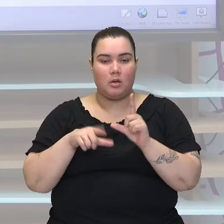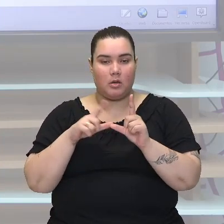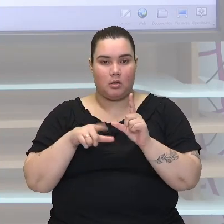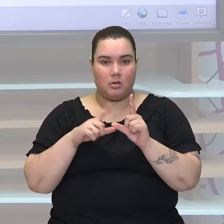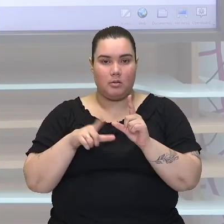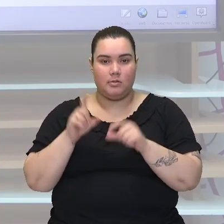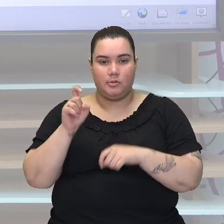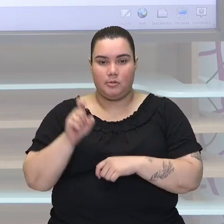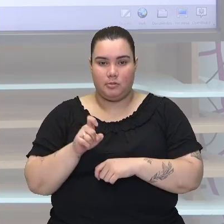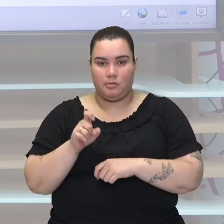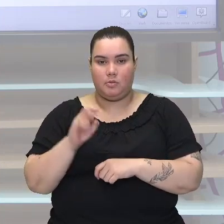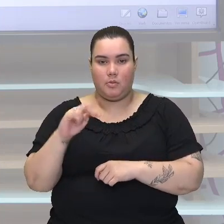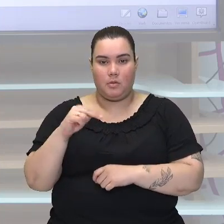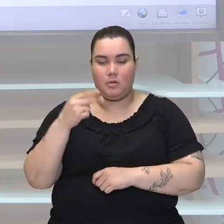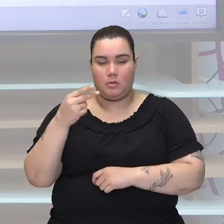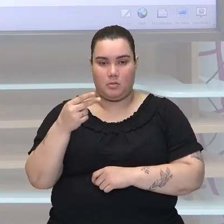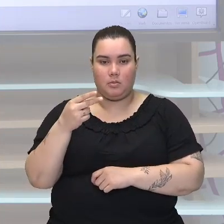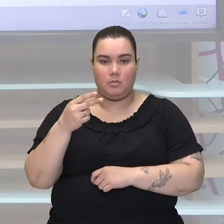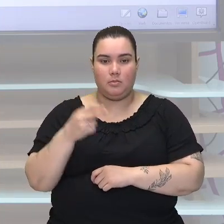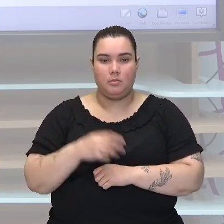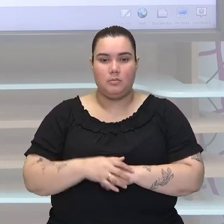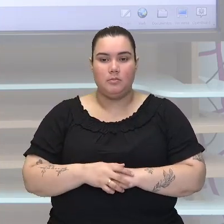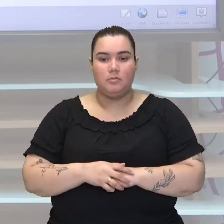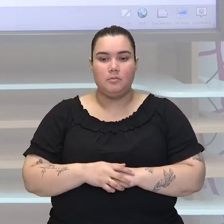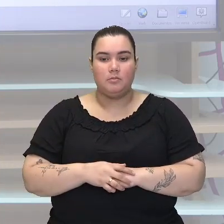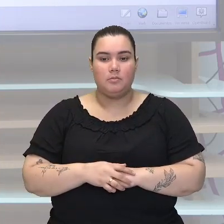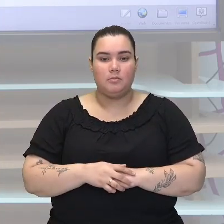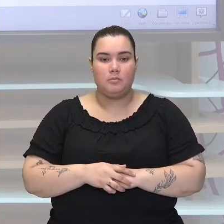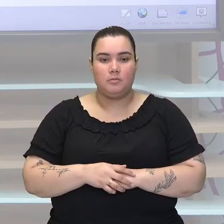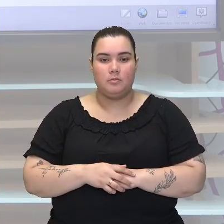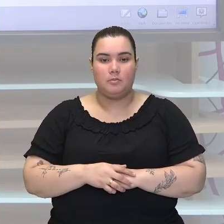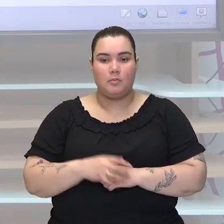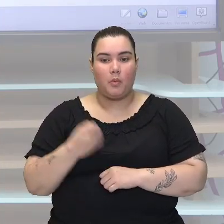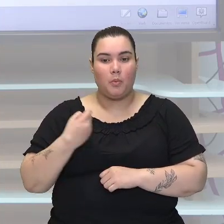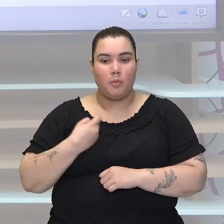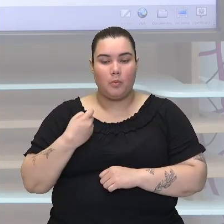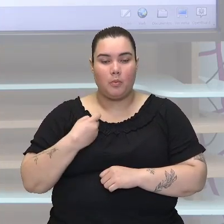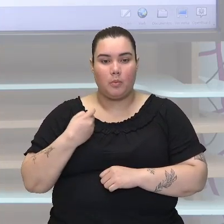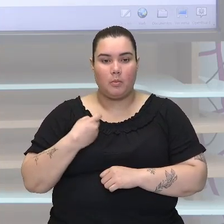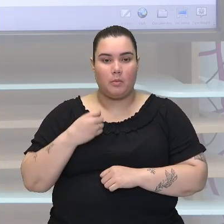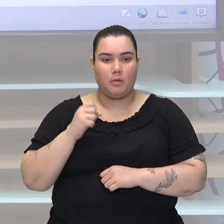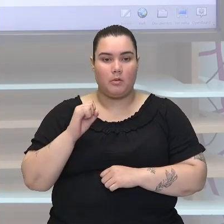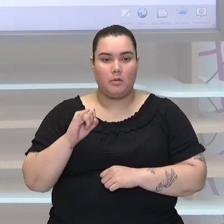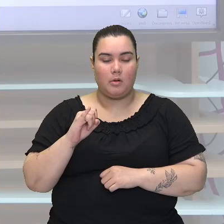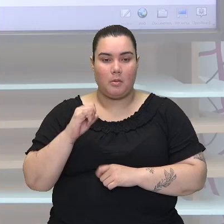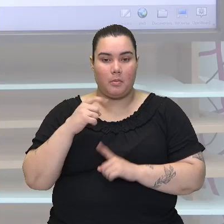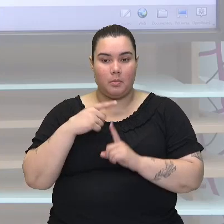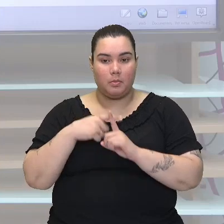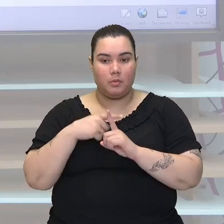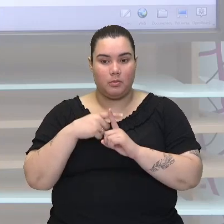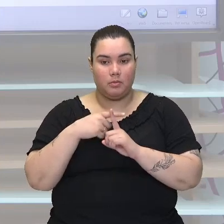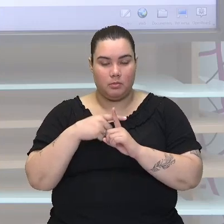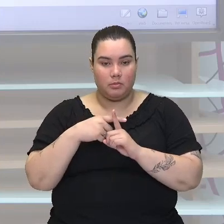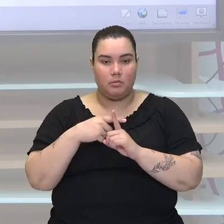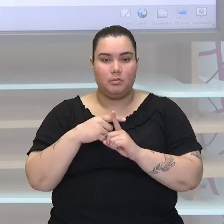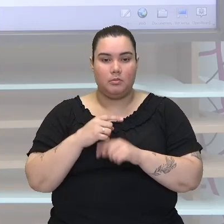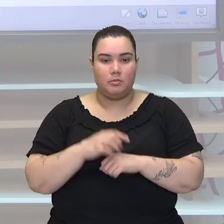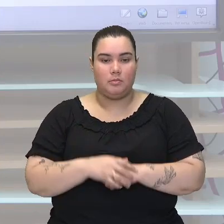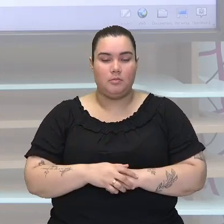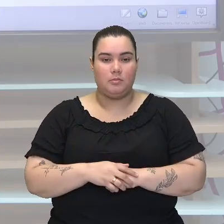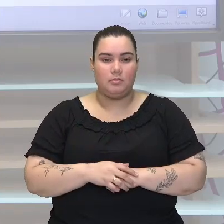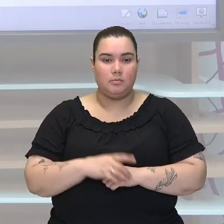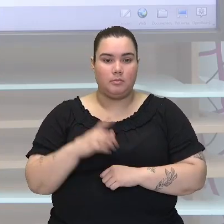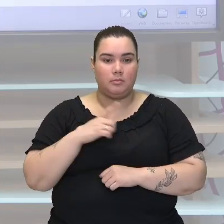esse número que fica na frente do x ao quadrado. Quando esse número ele for positivo, a concavidade